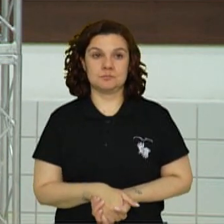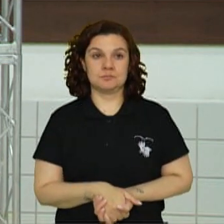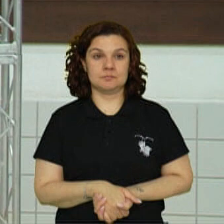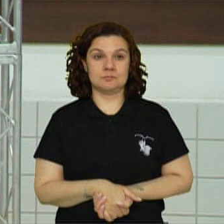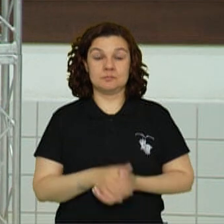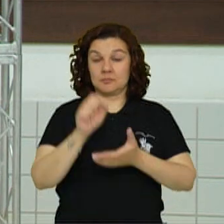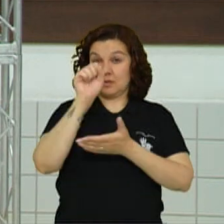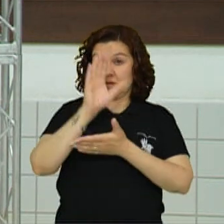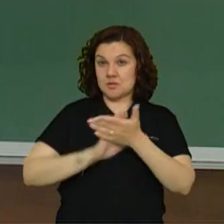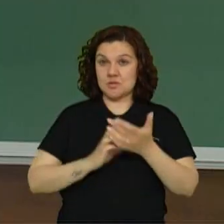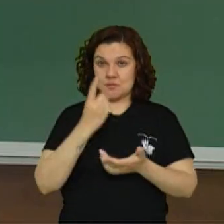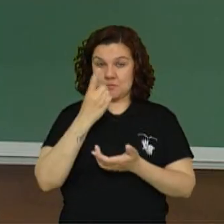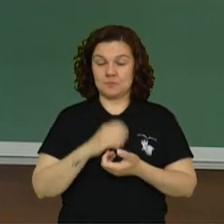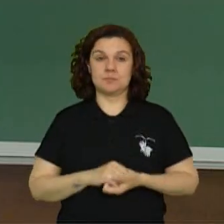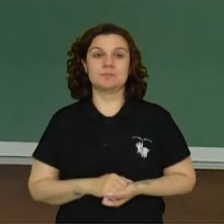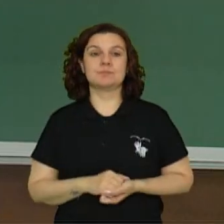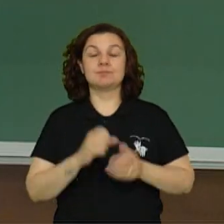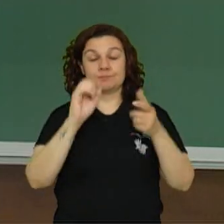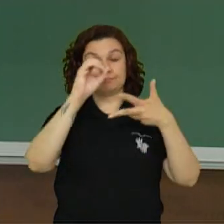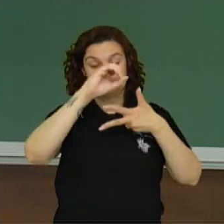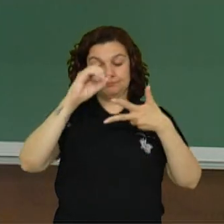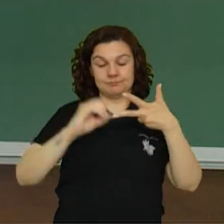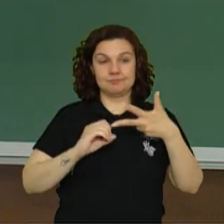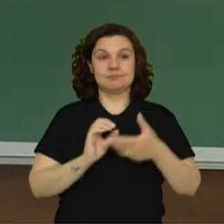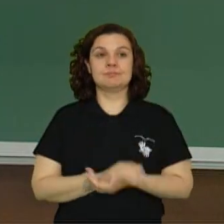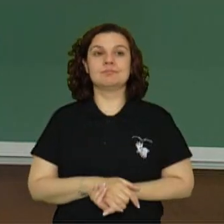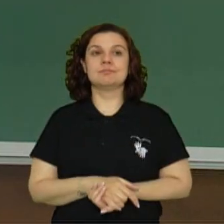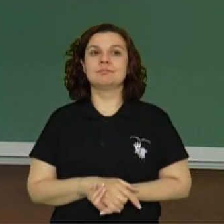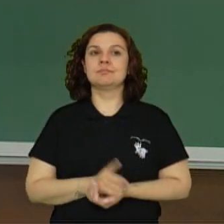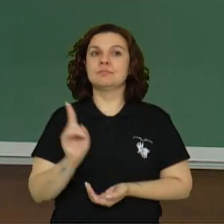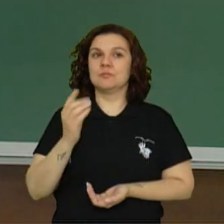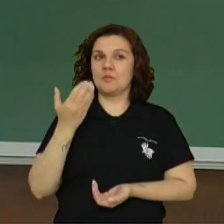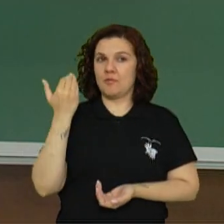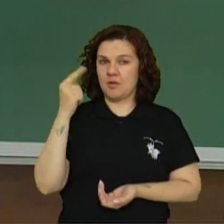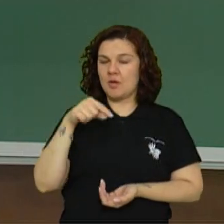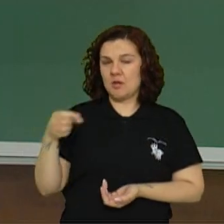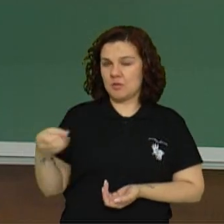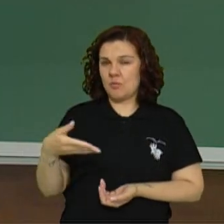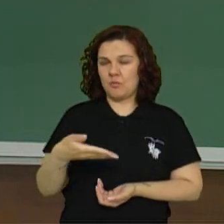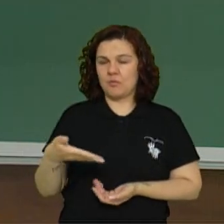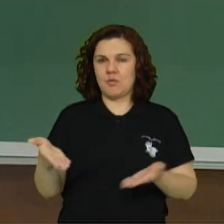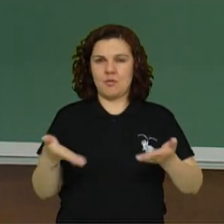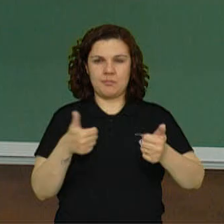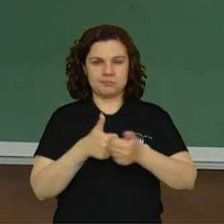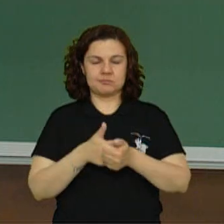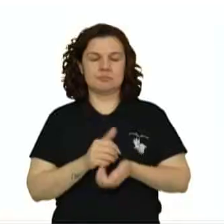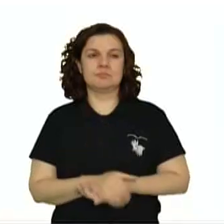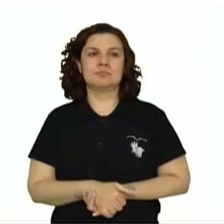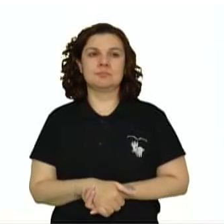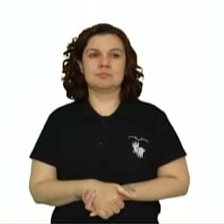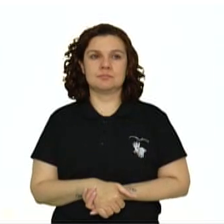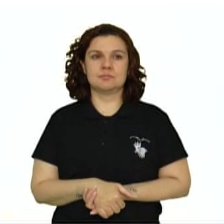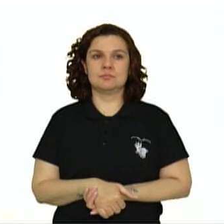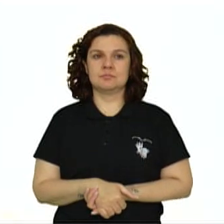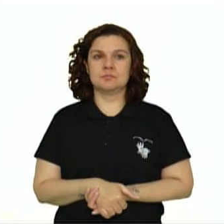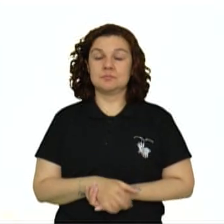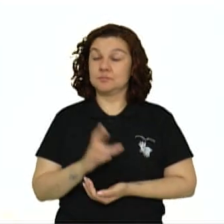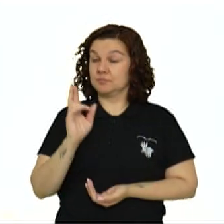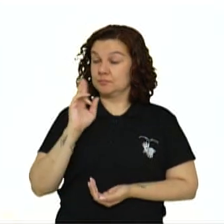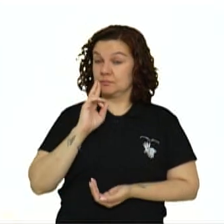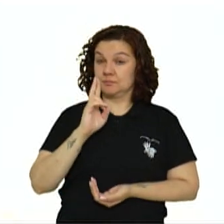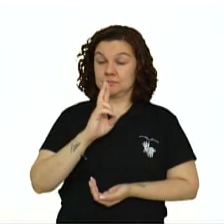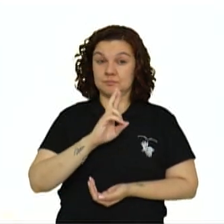frente. Exercício do Enem. E ele não é tão antigo assim, é bem recente esse exercício, tá? Questão do